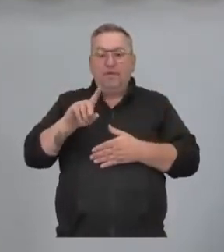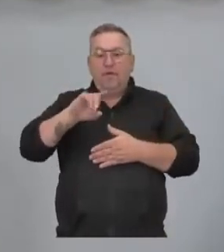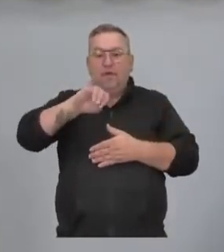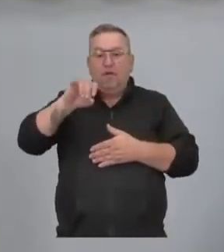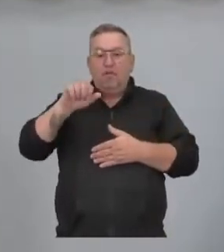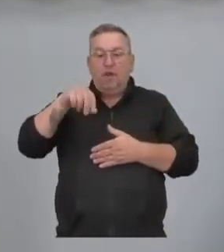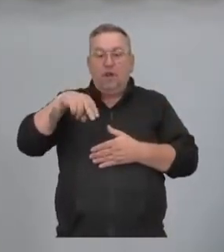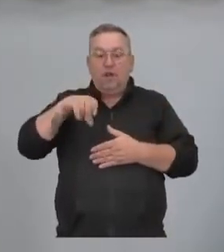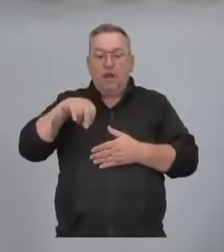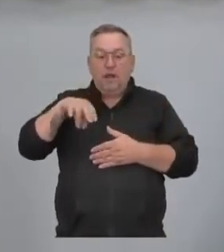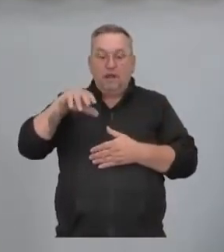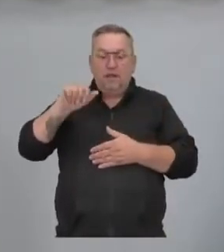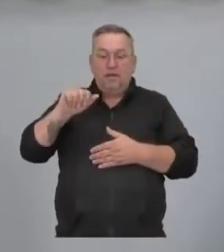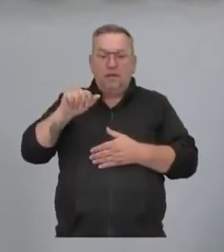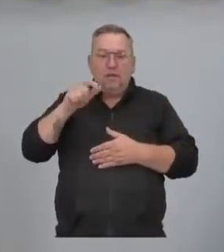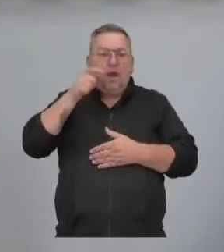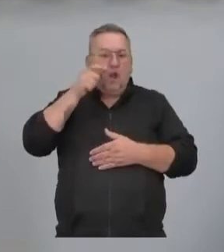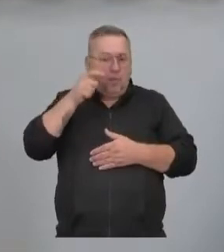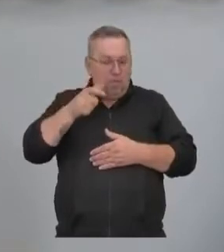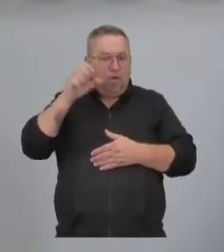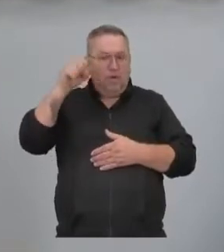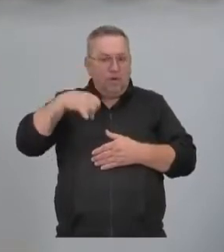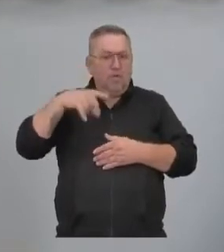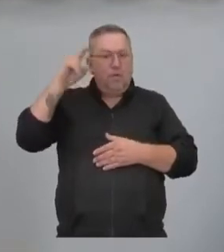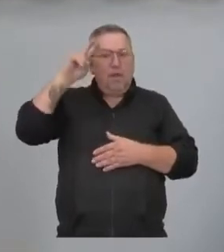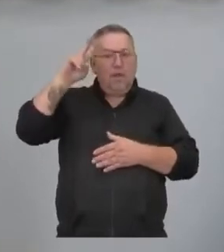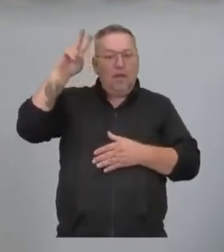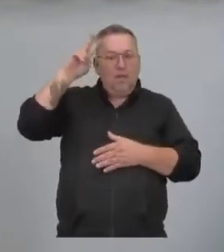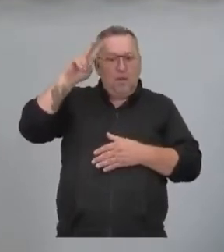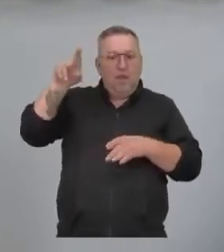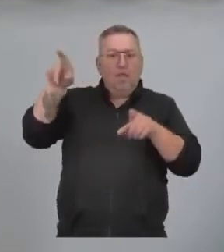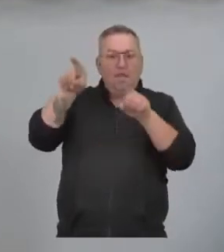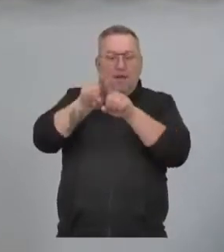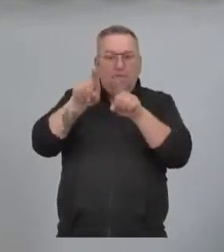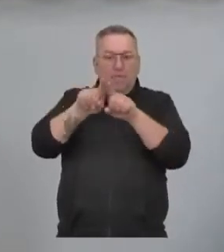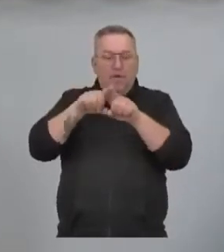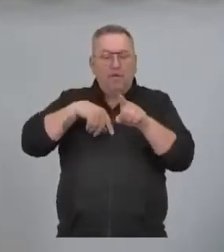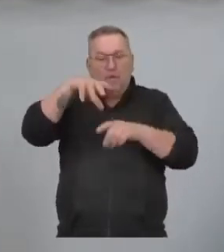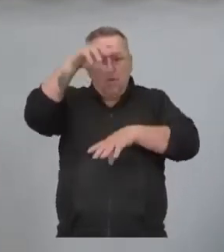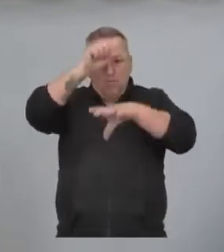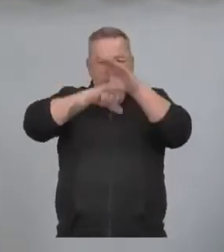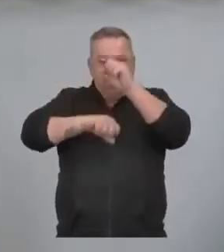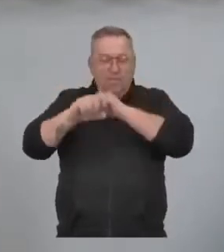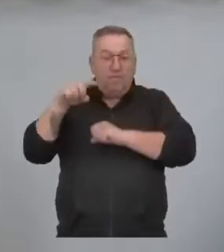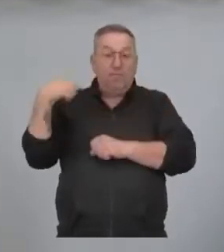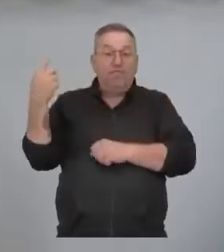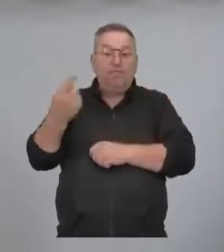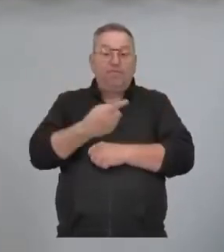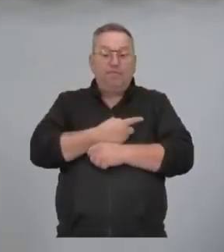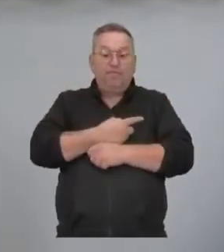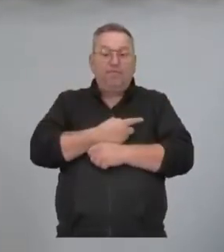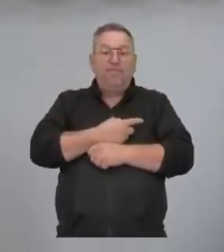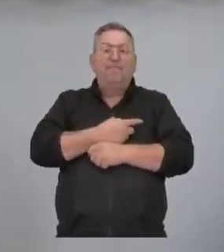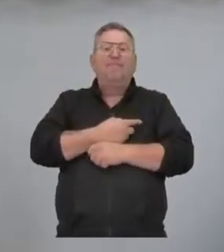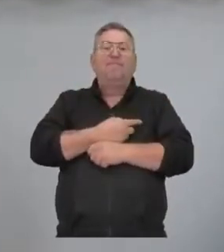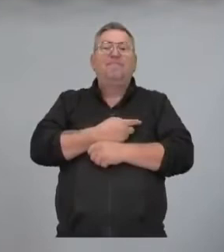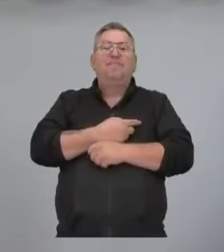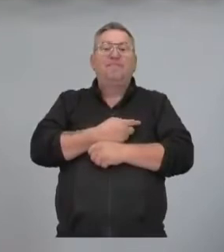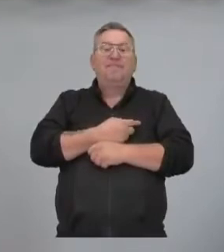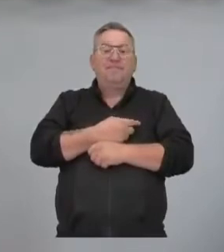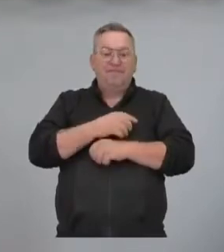Janaína colocou: importam, pois as memórias alheias são aprendizado para nós.